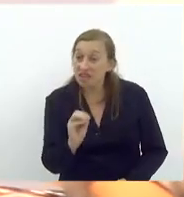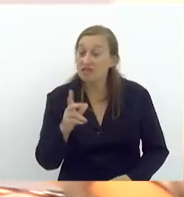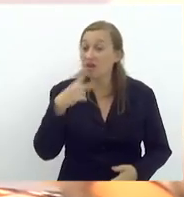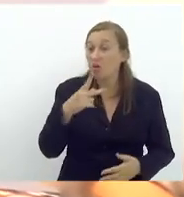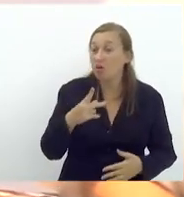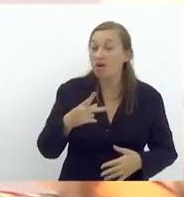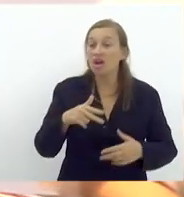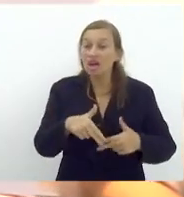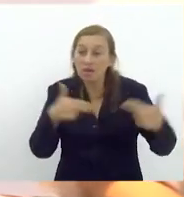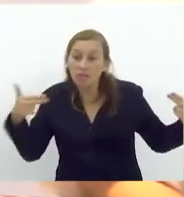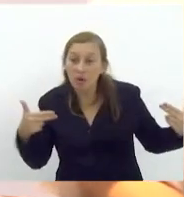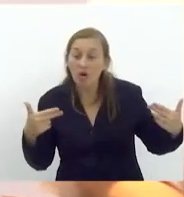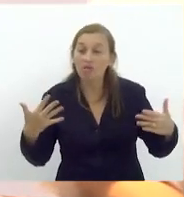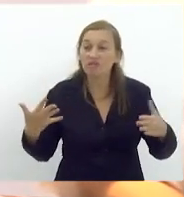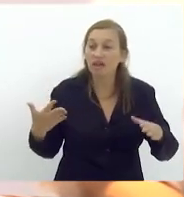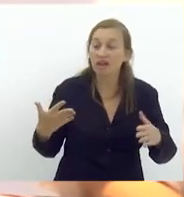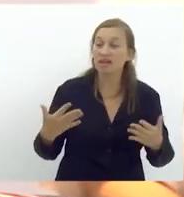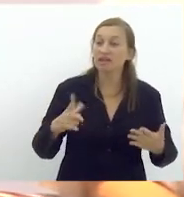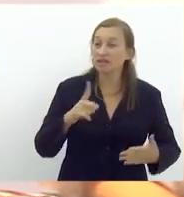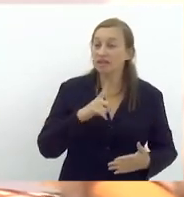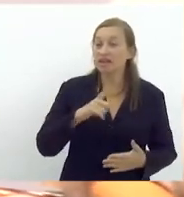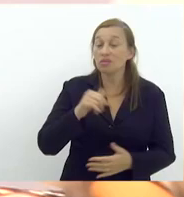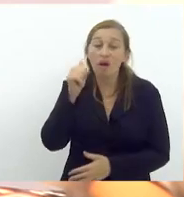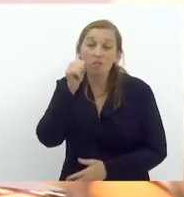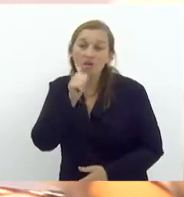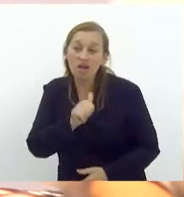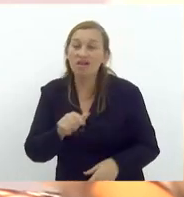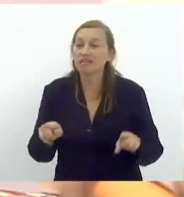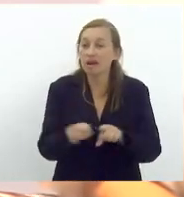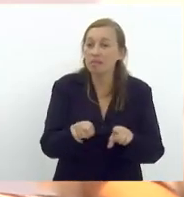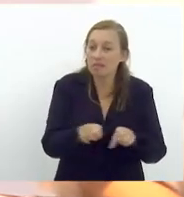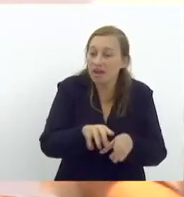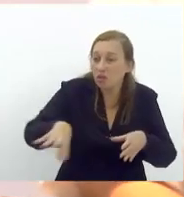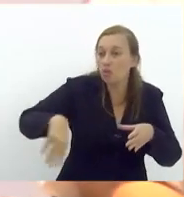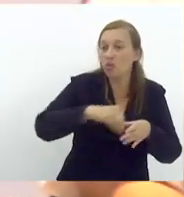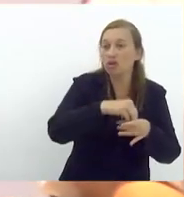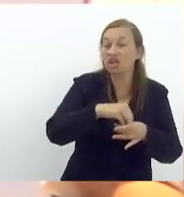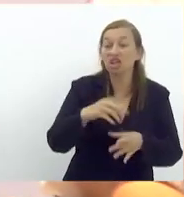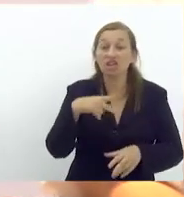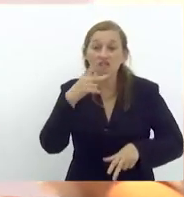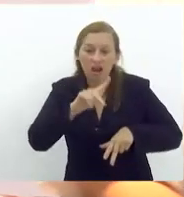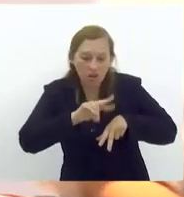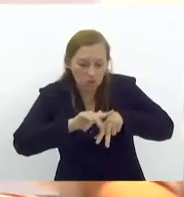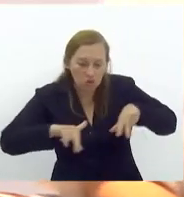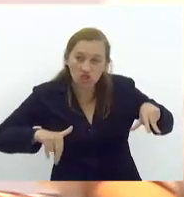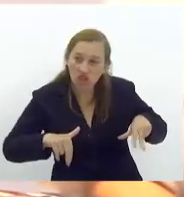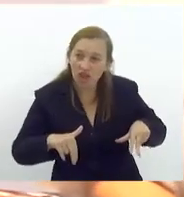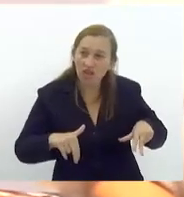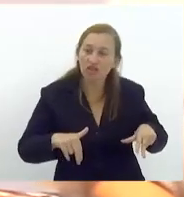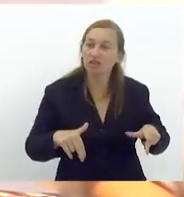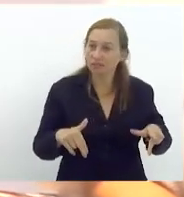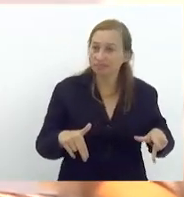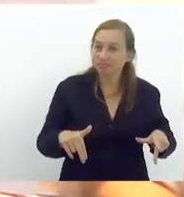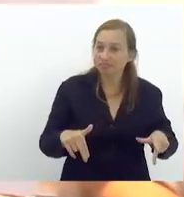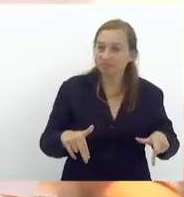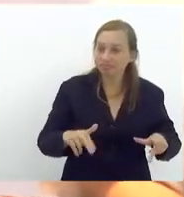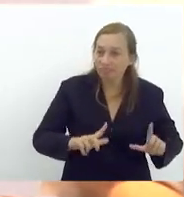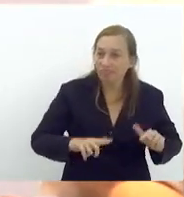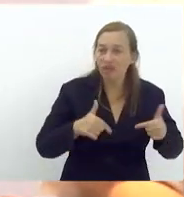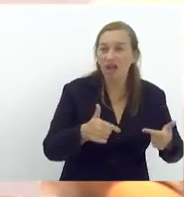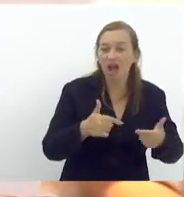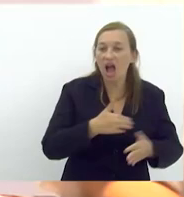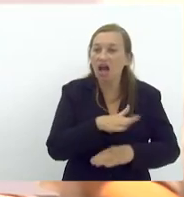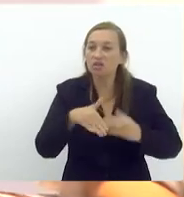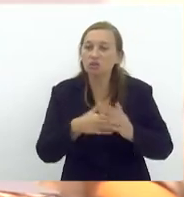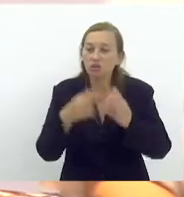o Hip Hop também vem tendo a presença feminina porque a gente fala de um gênero que nasce essencialmente para reagir a toda